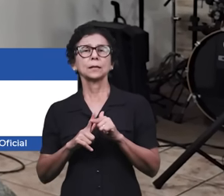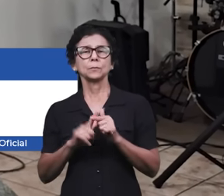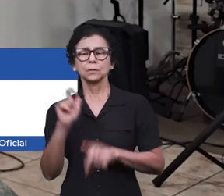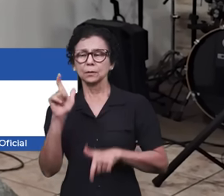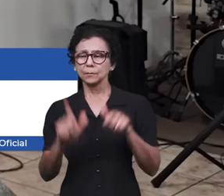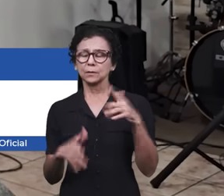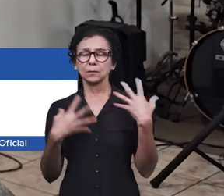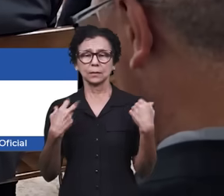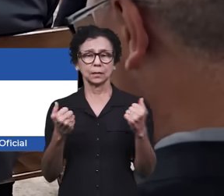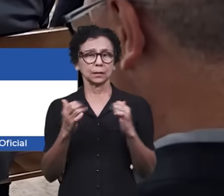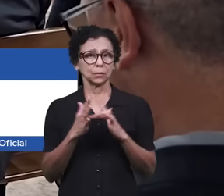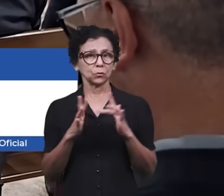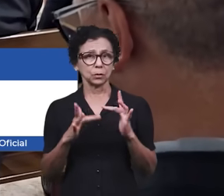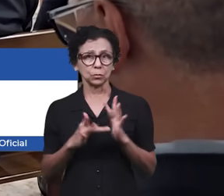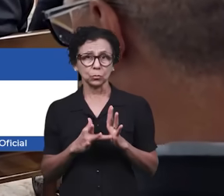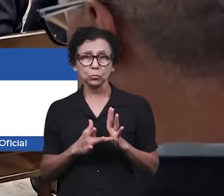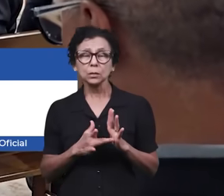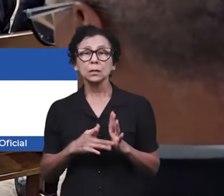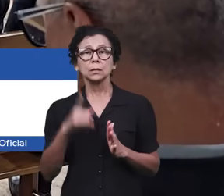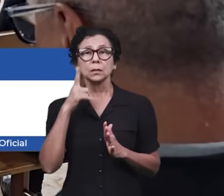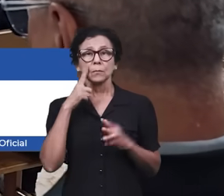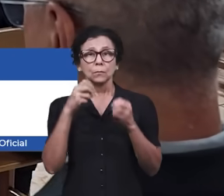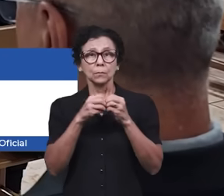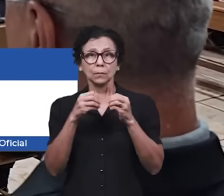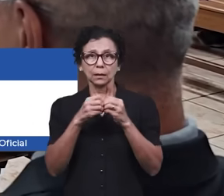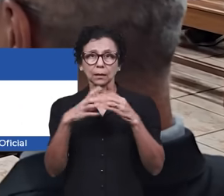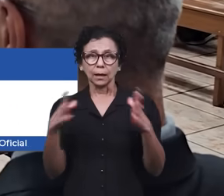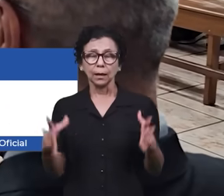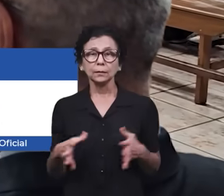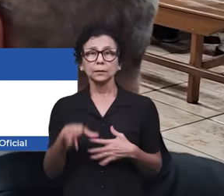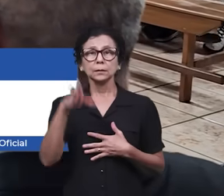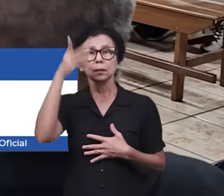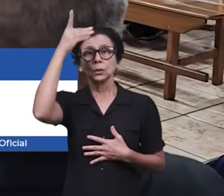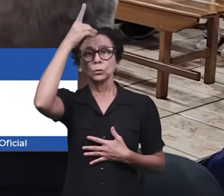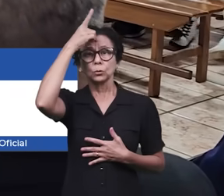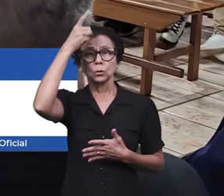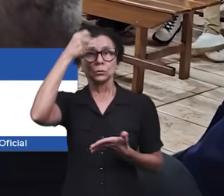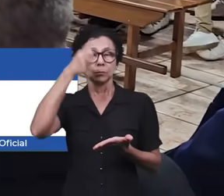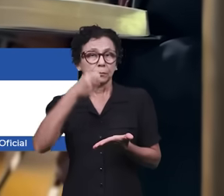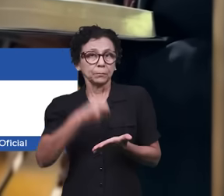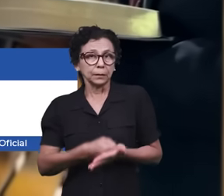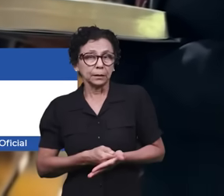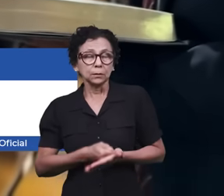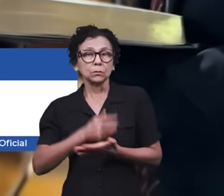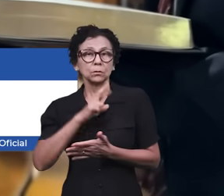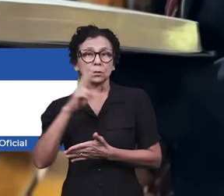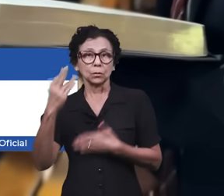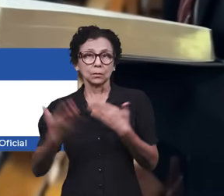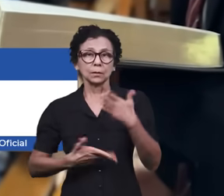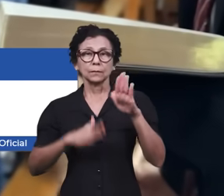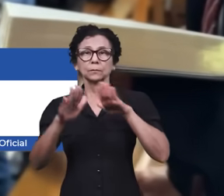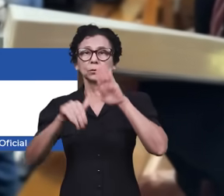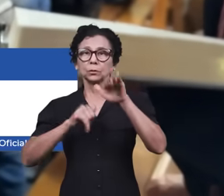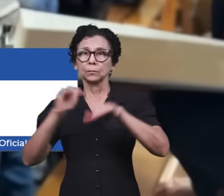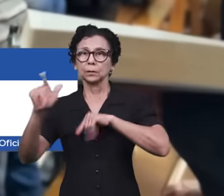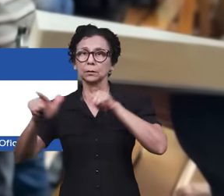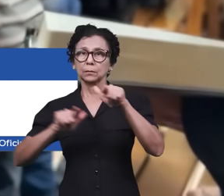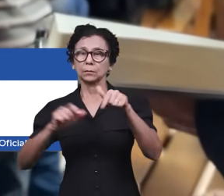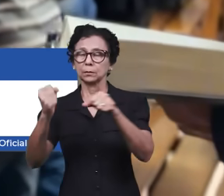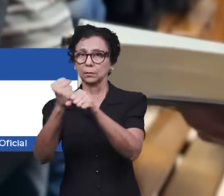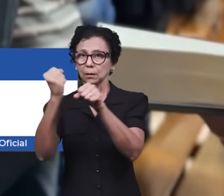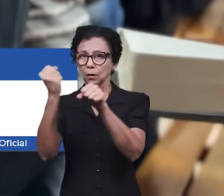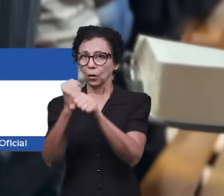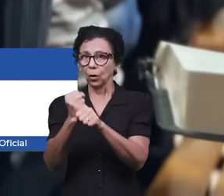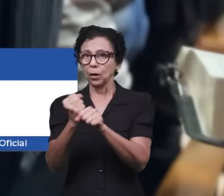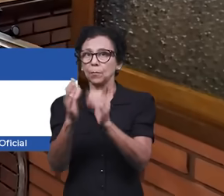muitas maravilhas, e como Deus está levantando também servos do Senhor para a obra, para o cumprimento